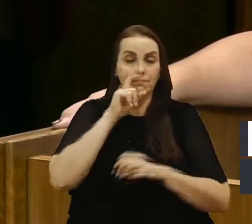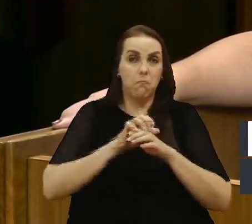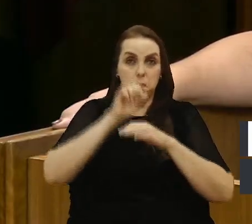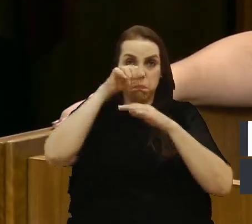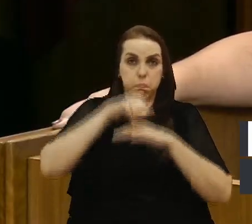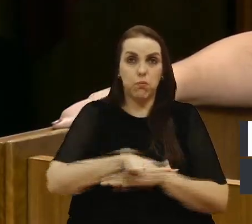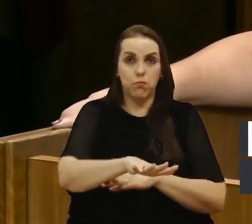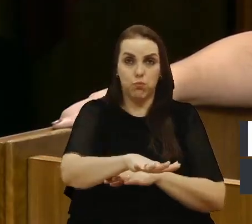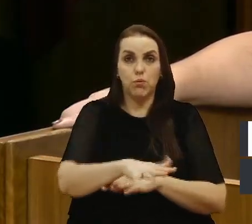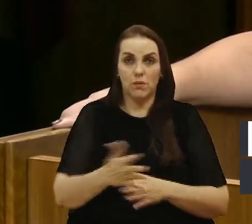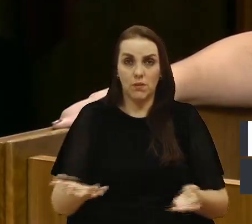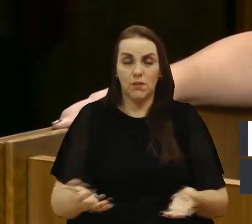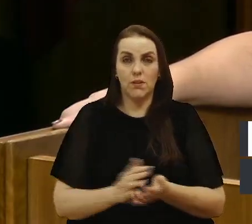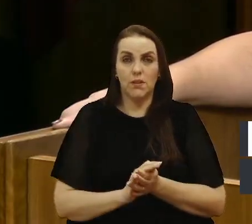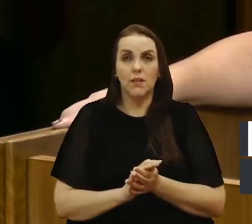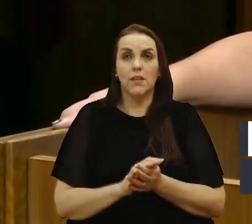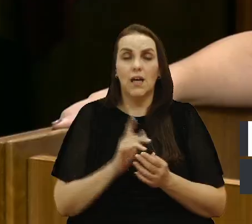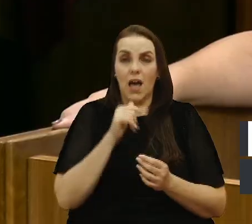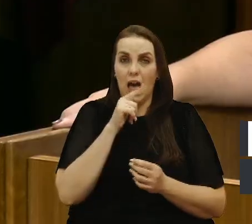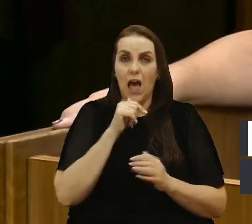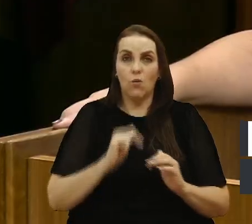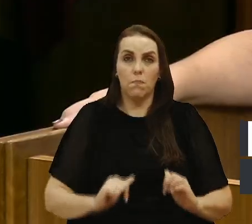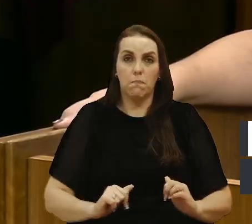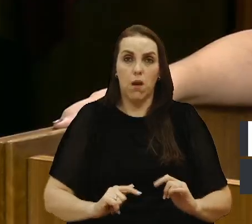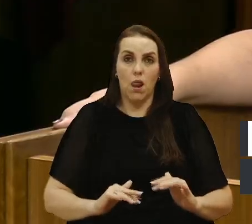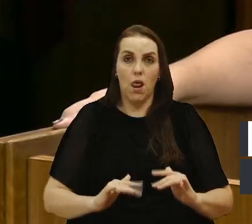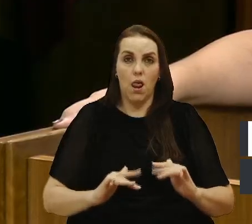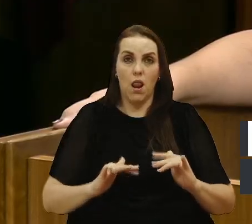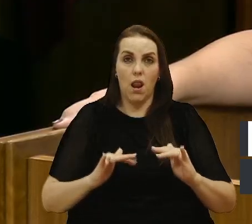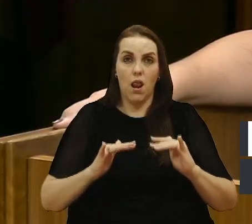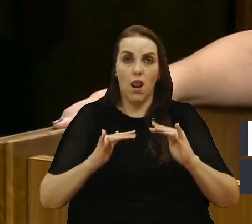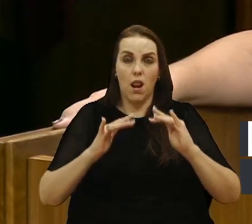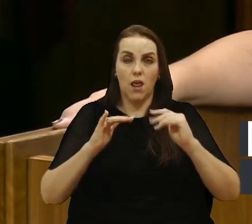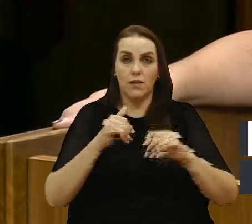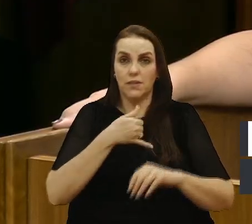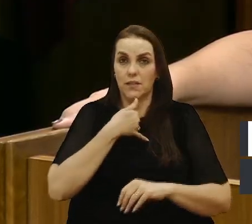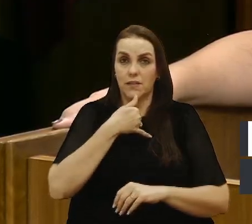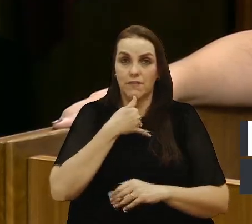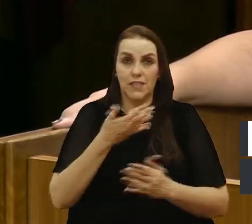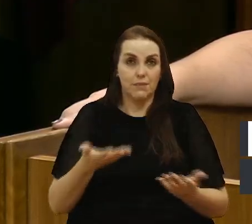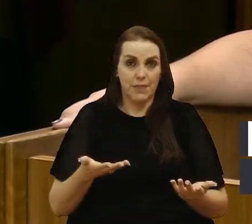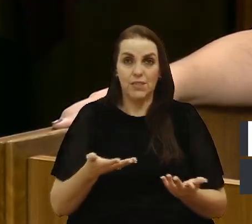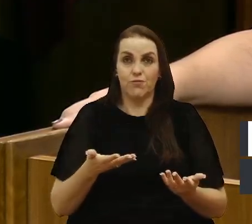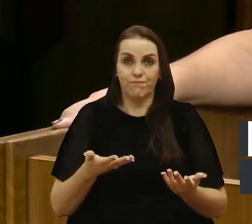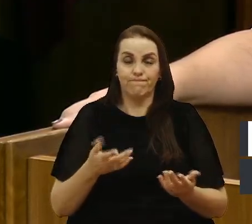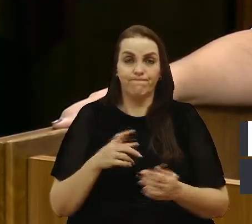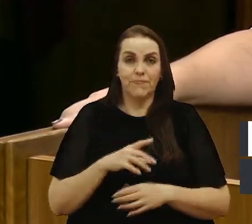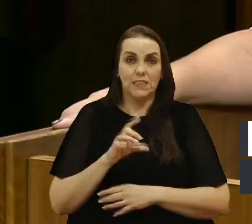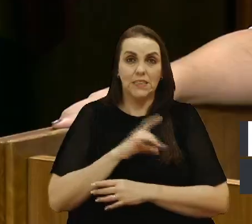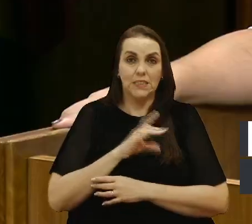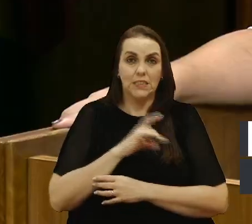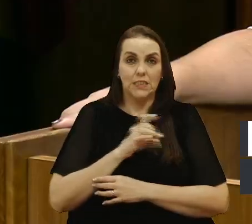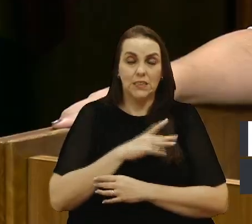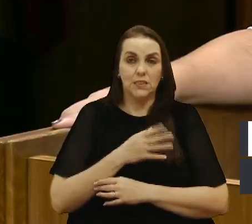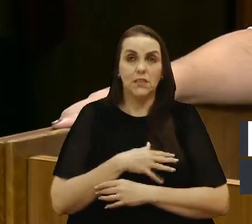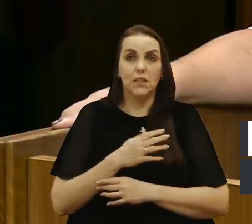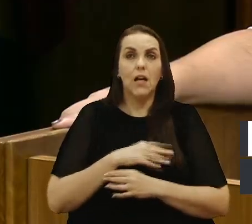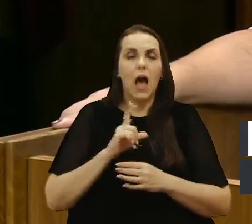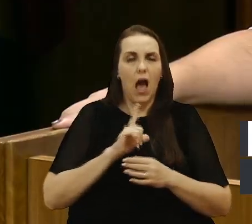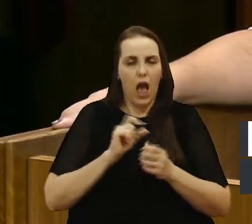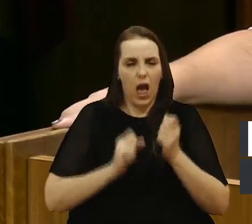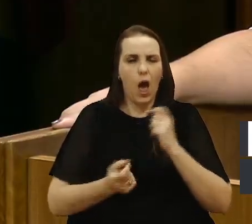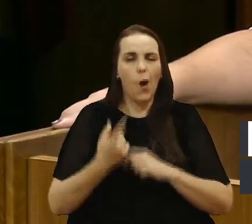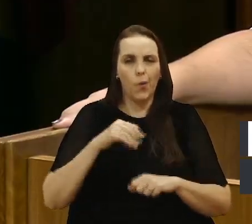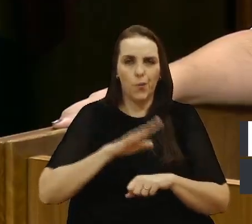foi deixado a água levantar, infelizmente, e a gente ficou com muito receio. E ela chegou a transbordar em diversos